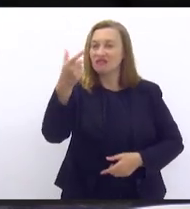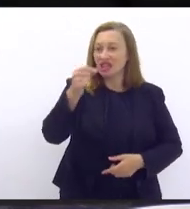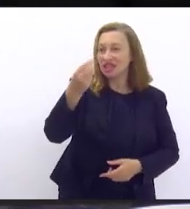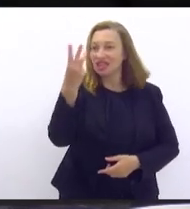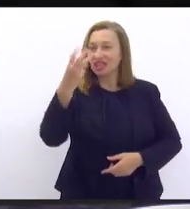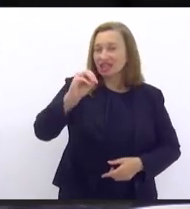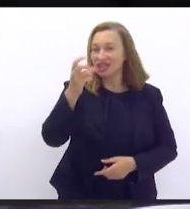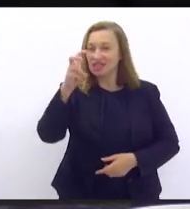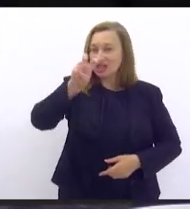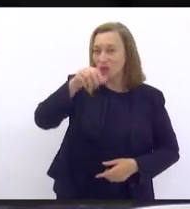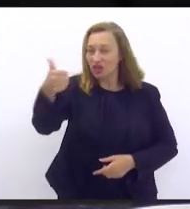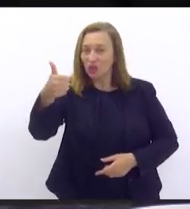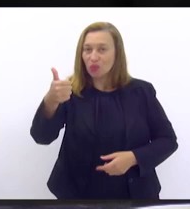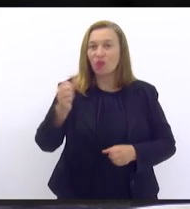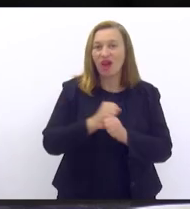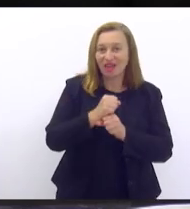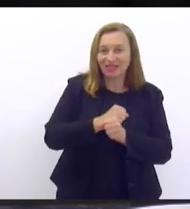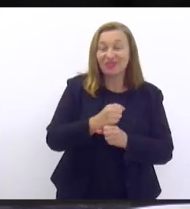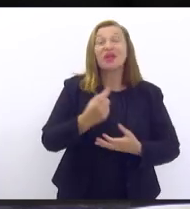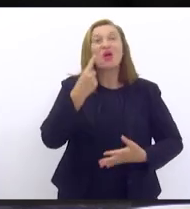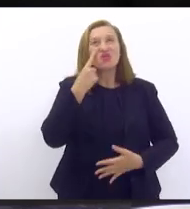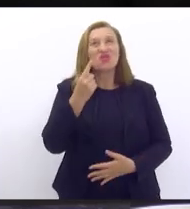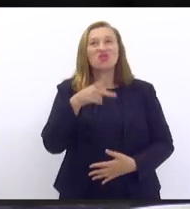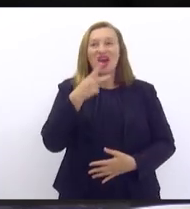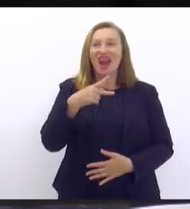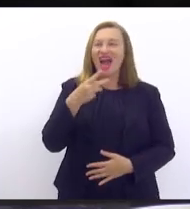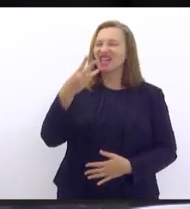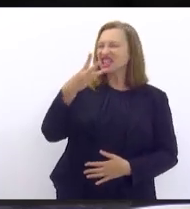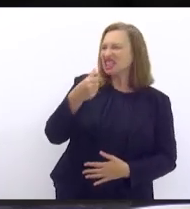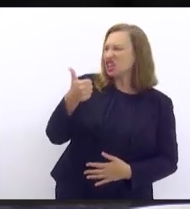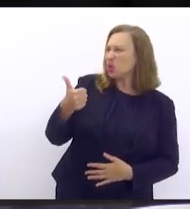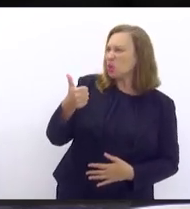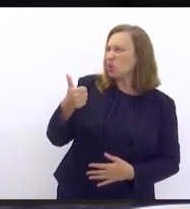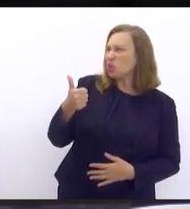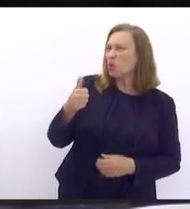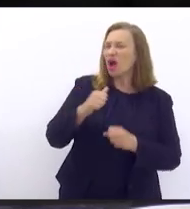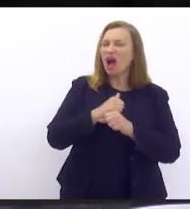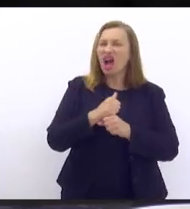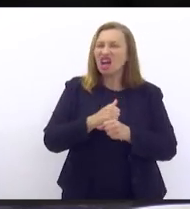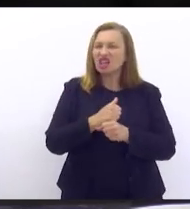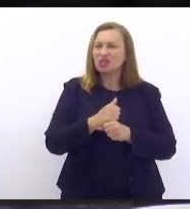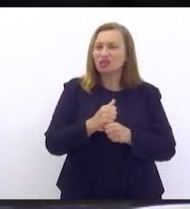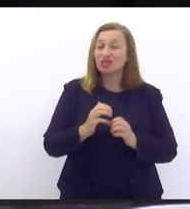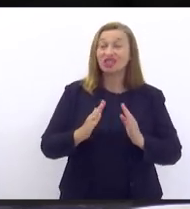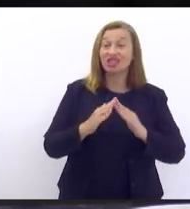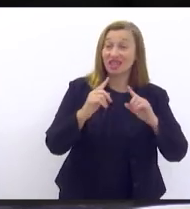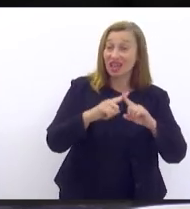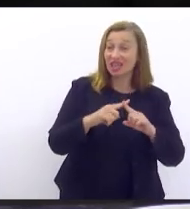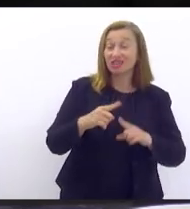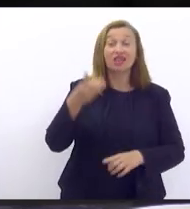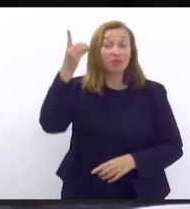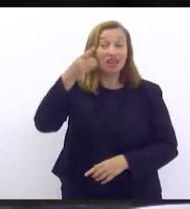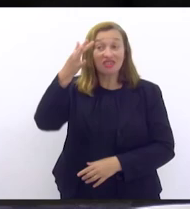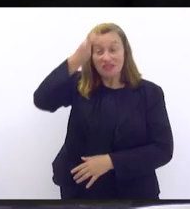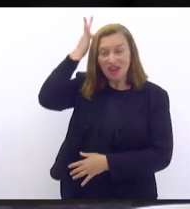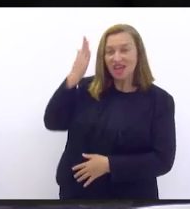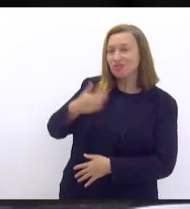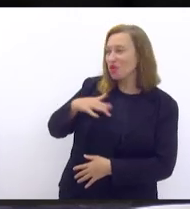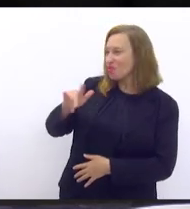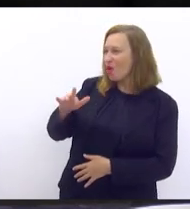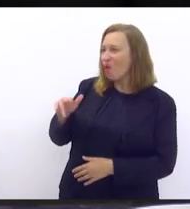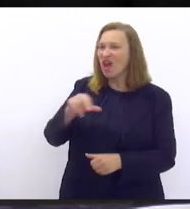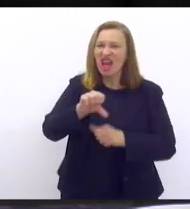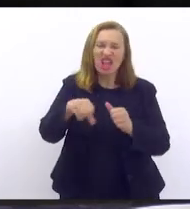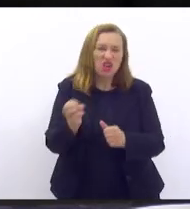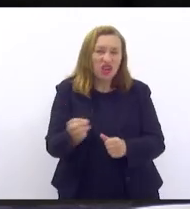1 ano, 2, 10, 20, 30, 51 anos. Eu já ouvi dizer, nos meus 31 anos de renovação, deputado Fred, meu irmão, que a renovação é muita coisa.